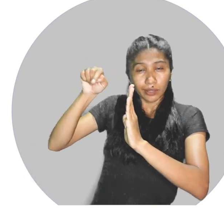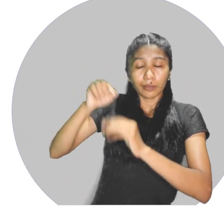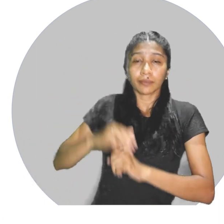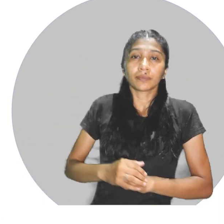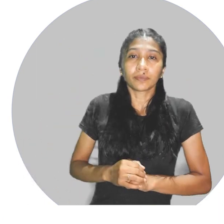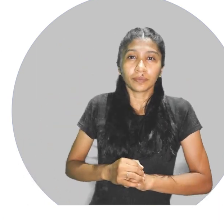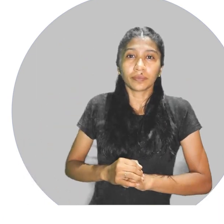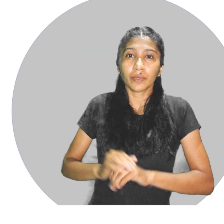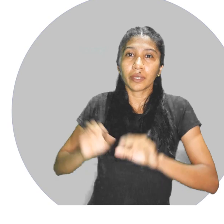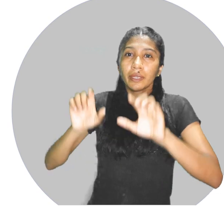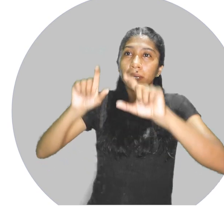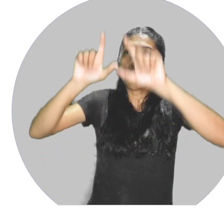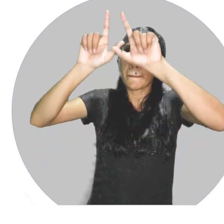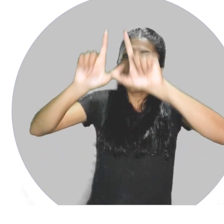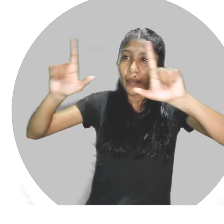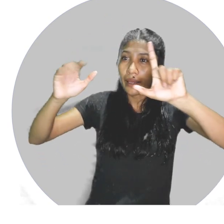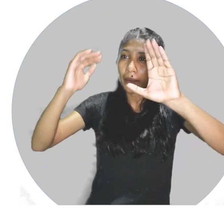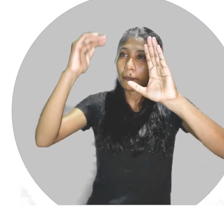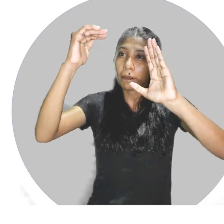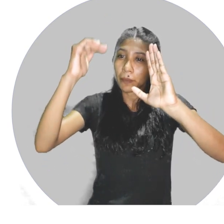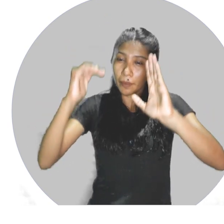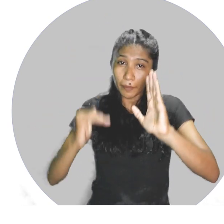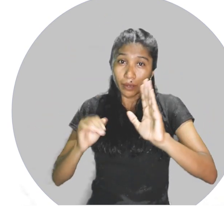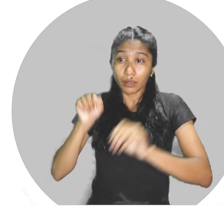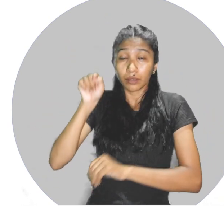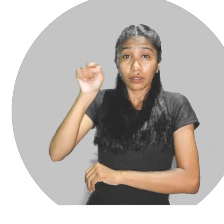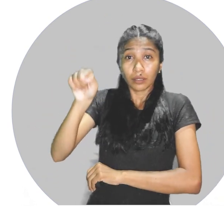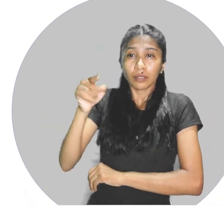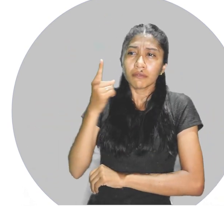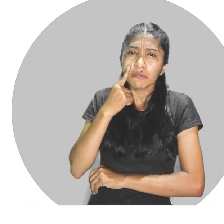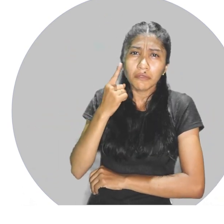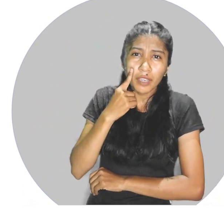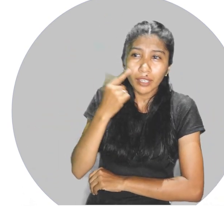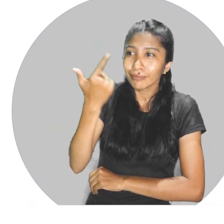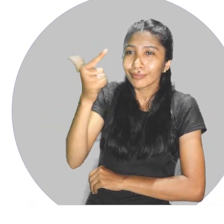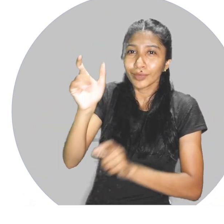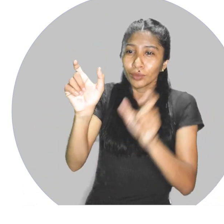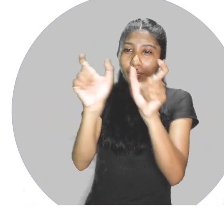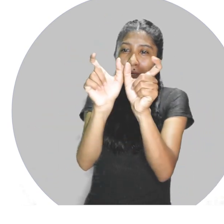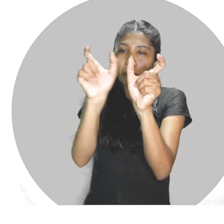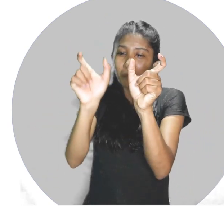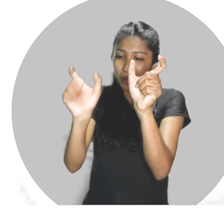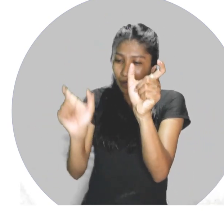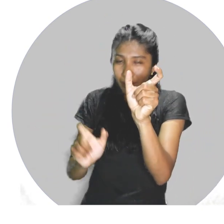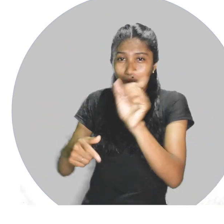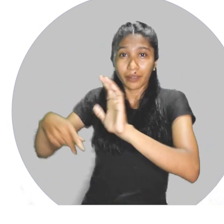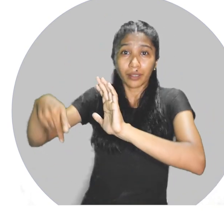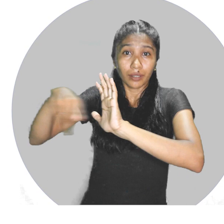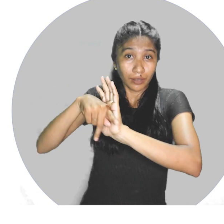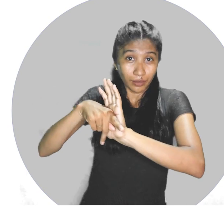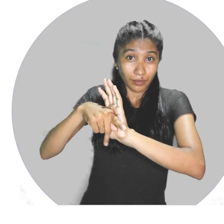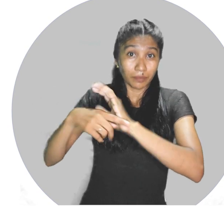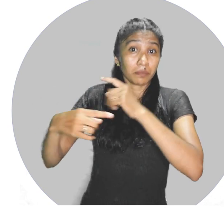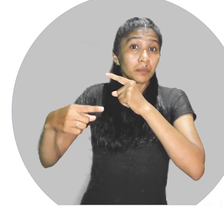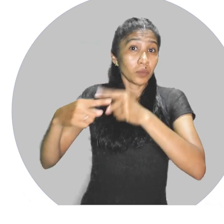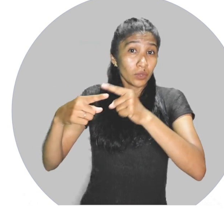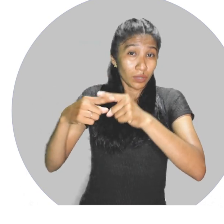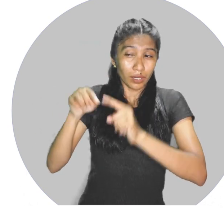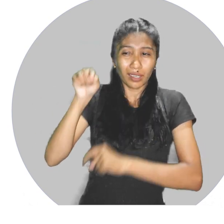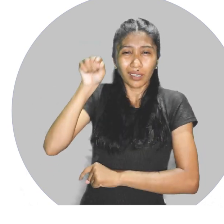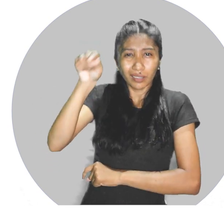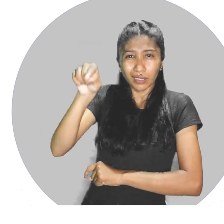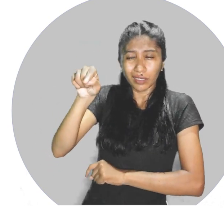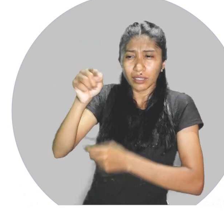Neste caso, o nominativo e o vocativo não possuem desinência própria. Normalmente, os manuais